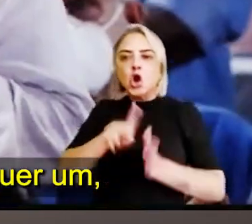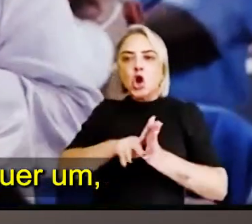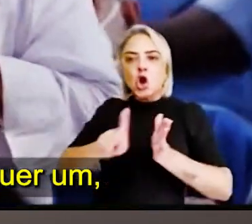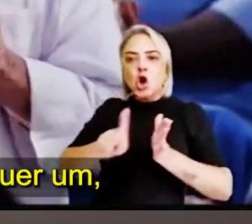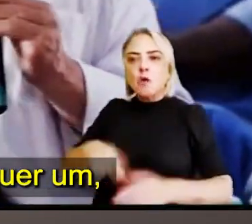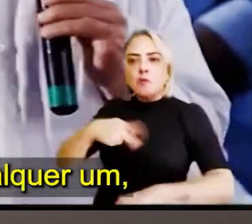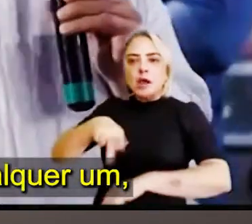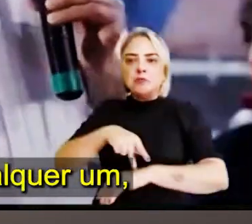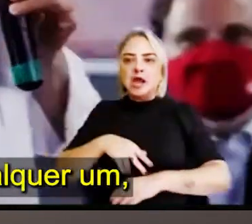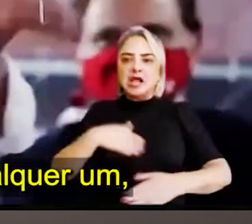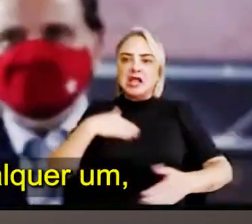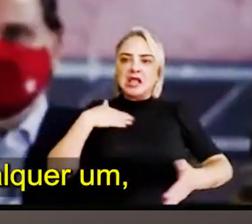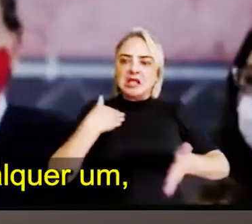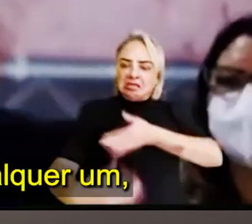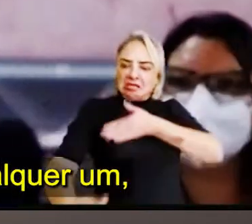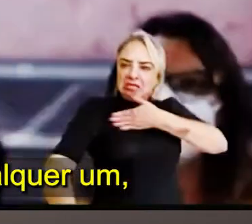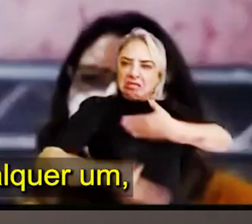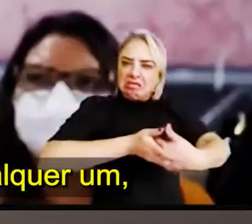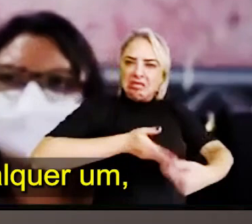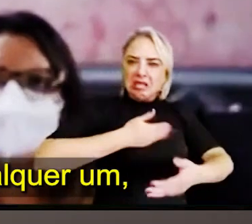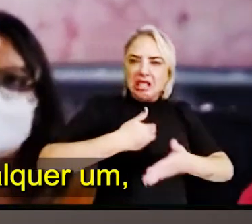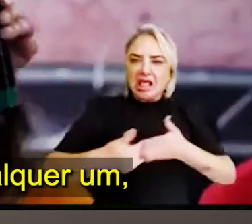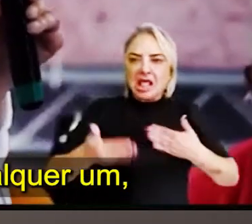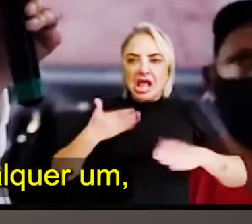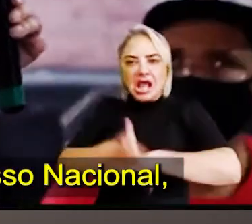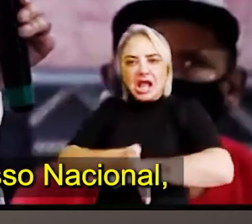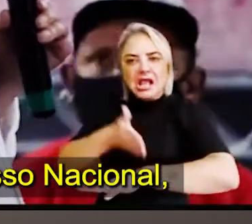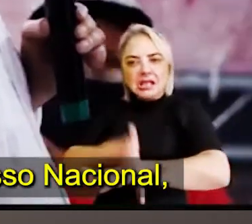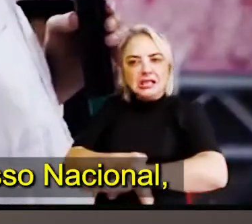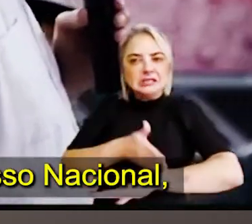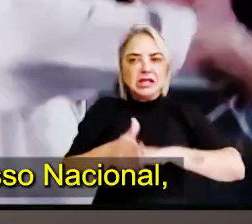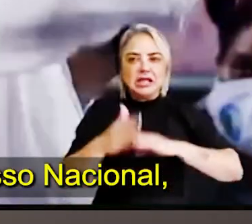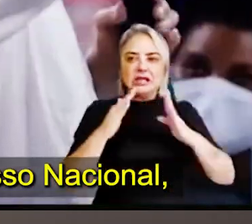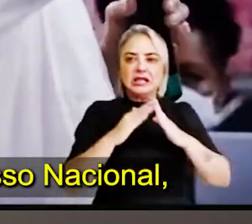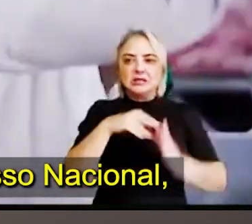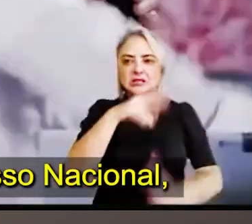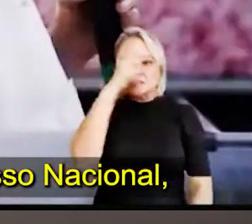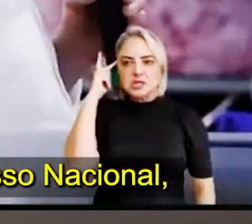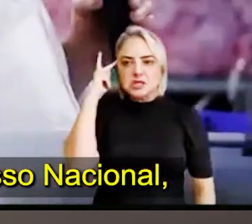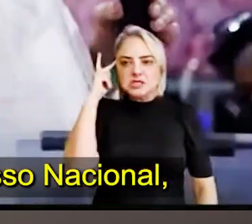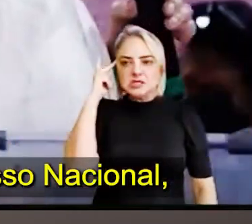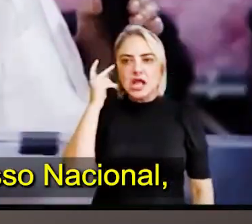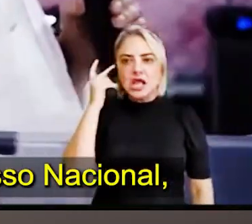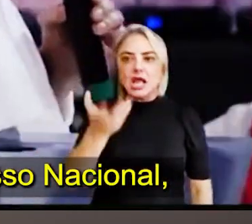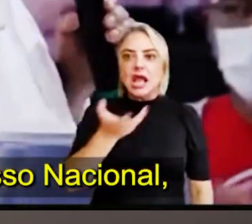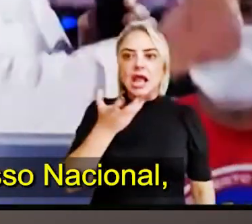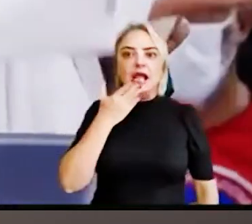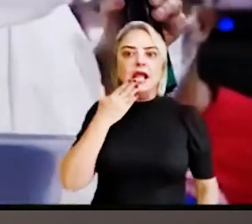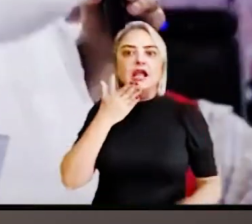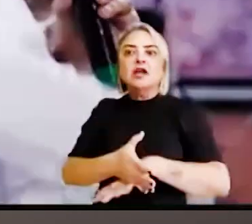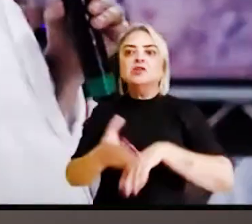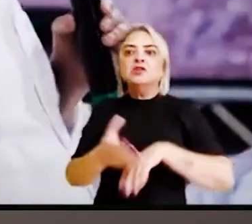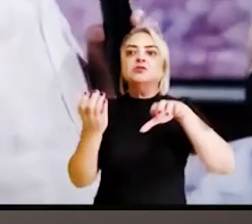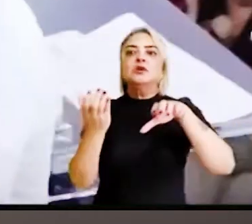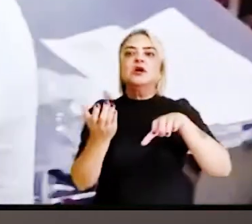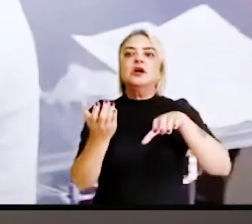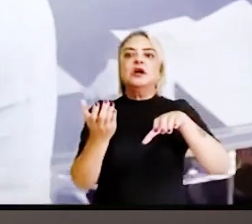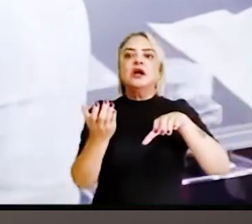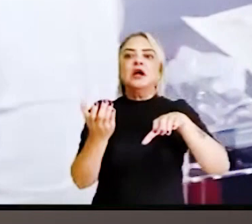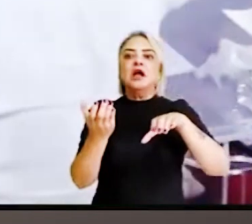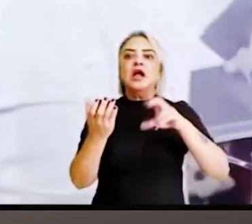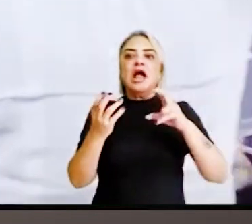um. Eles passaram a entrar na casa de qualquer um. Eles passaram a querer invadir o Congresso Nacional, a Câmara, o